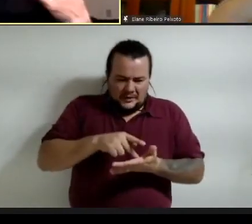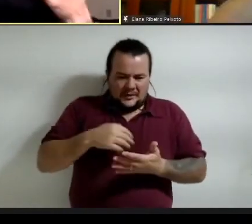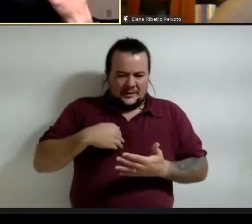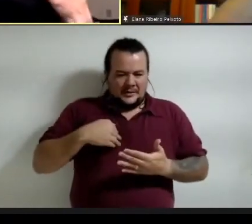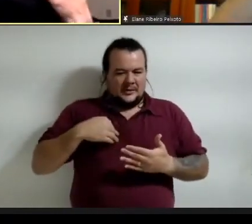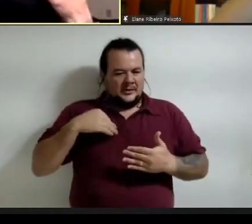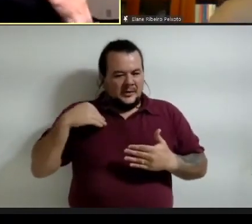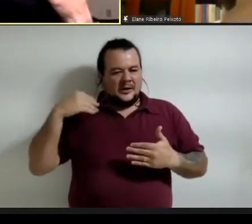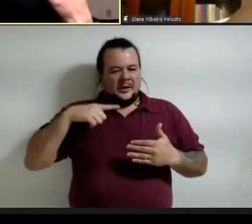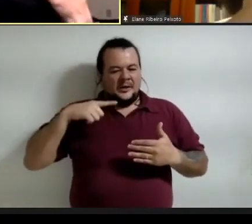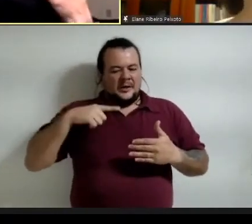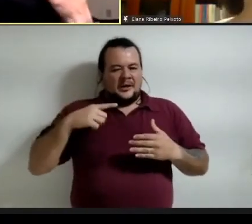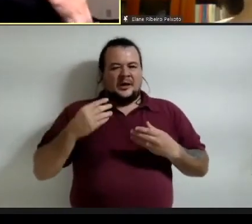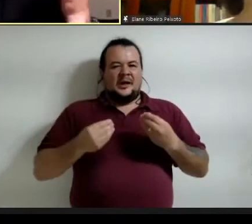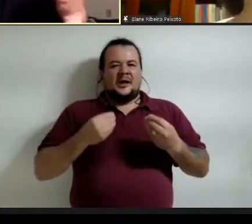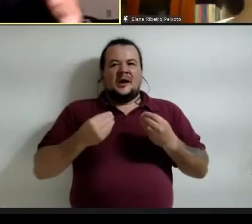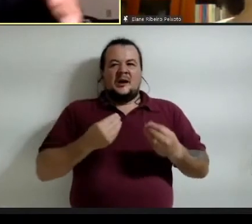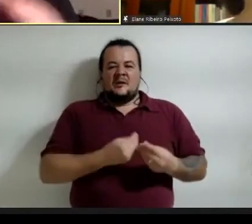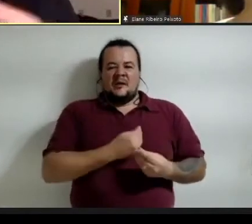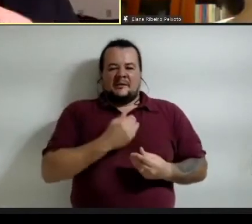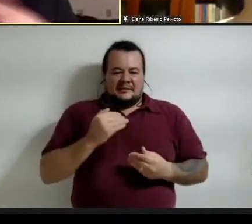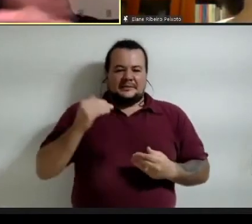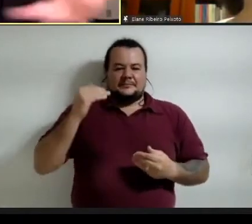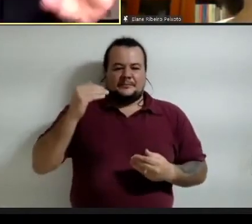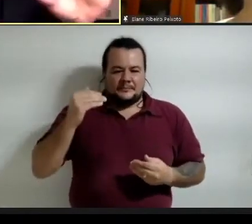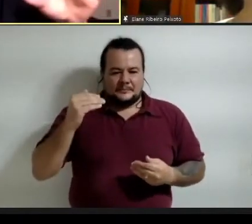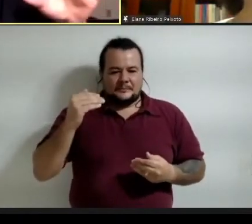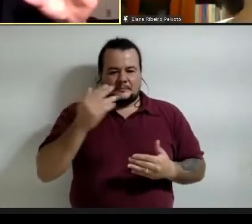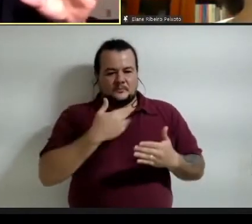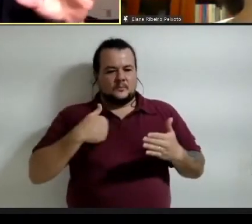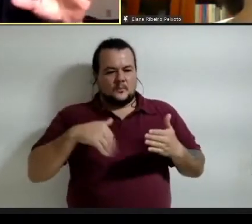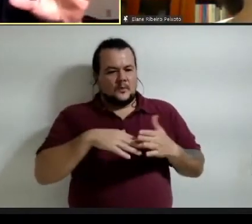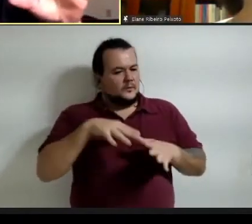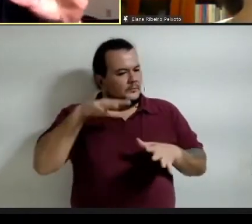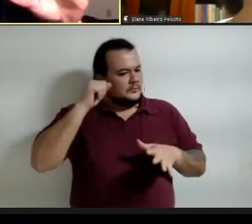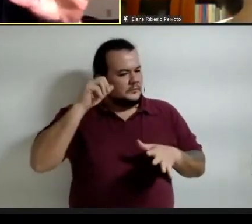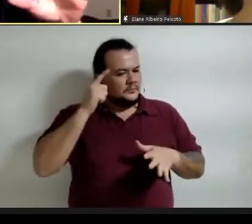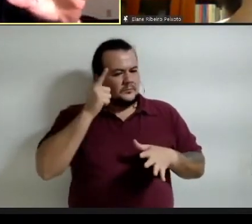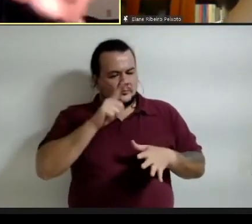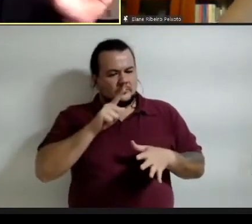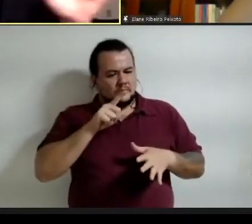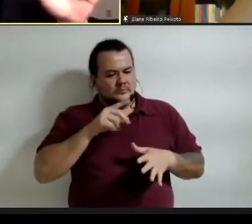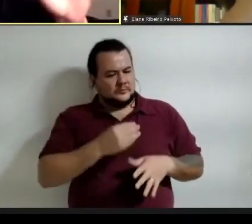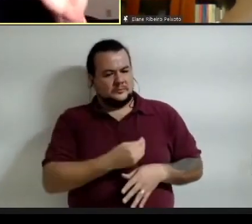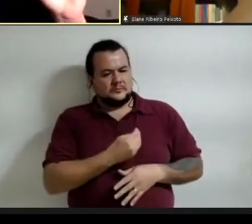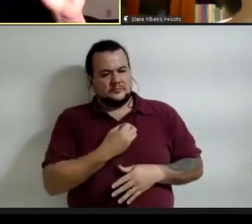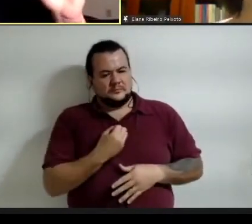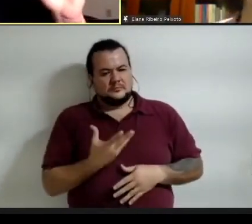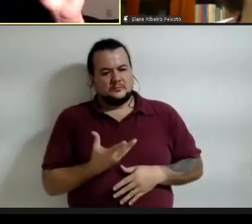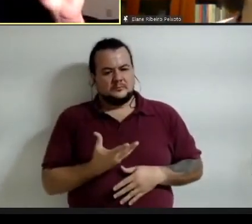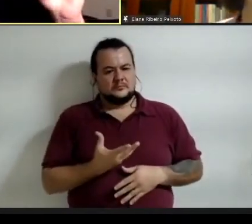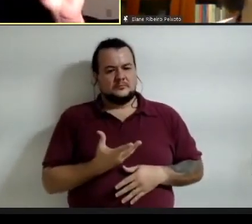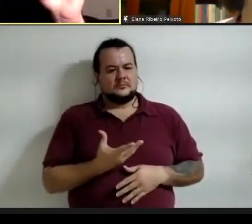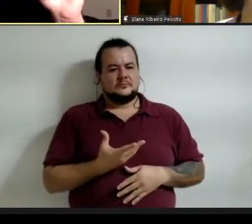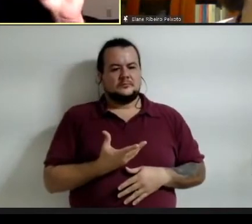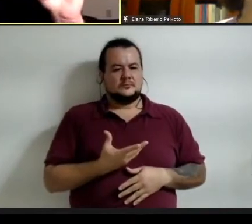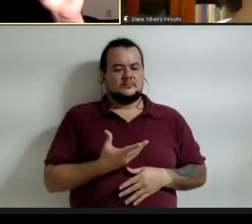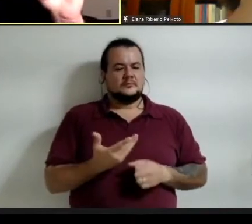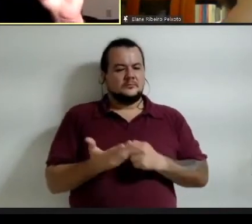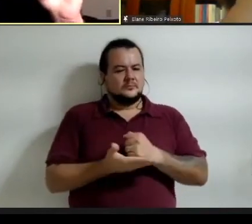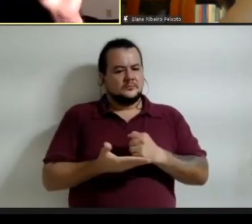aqui, que todo mundo que está escutando isso consegue viver de boa o básico,